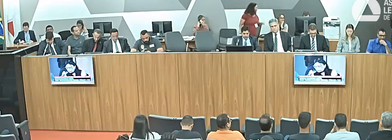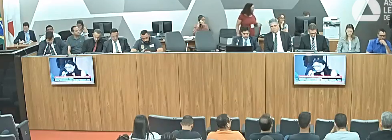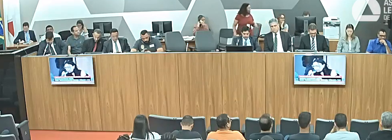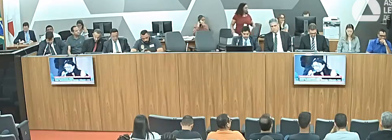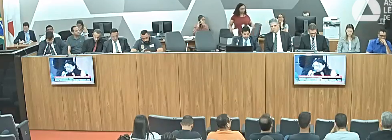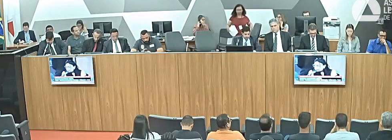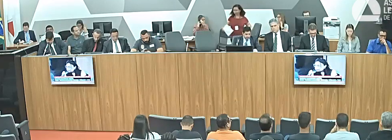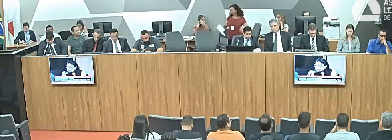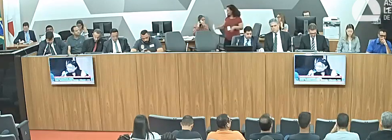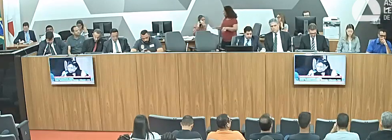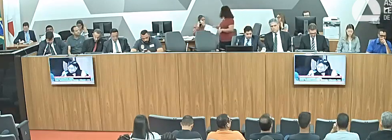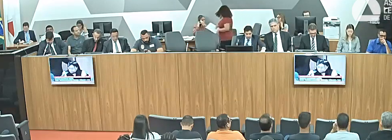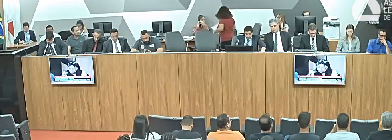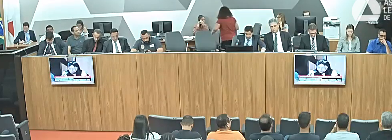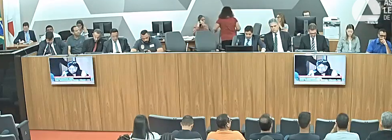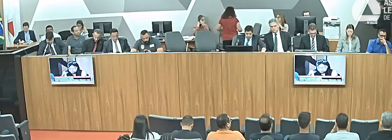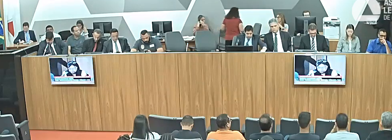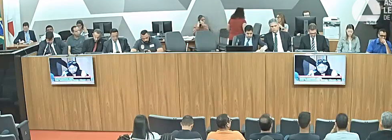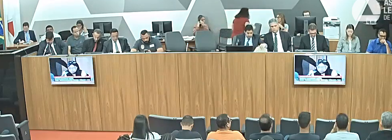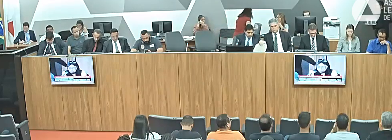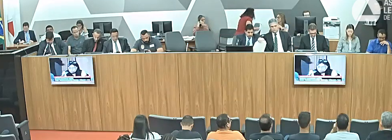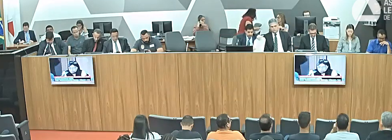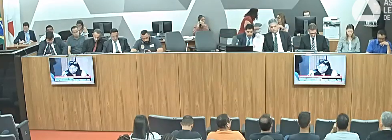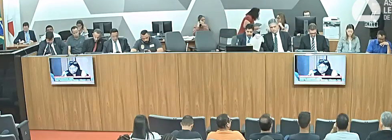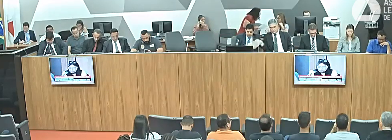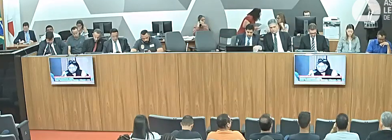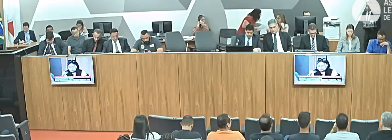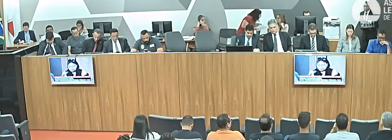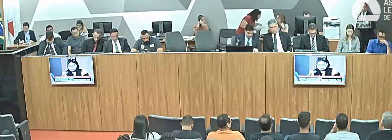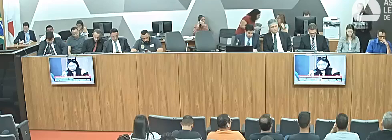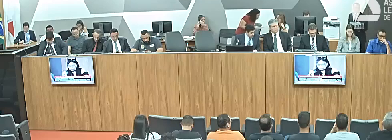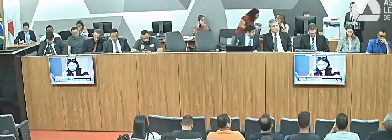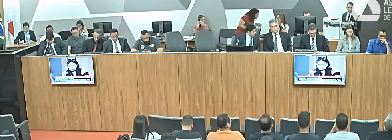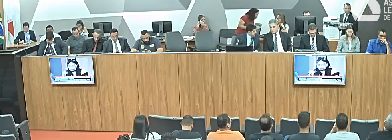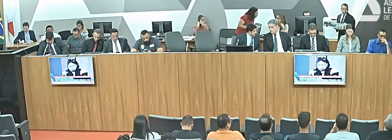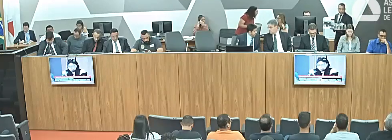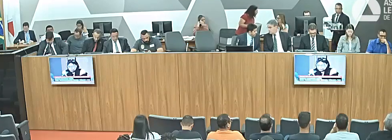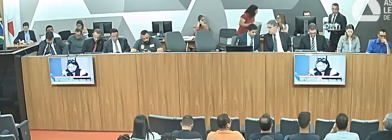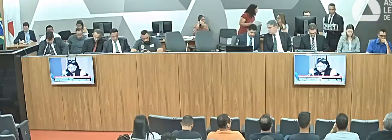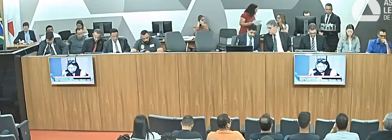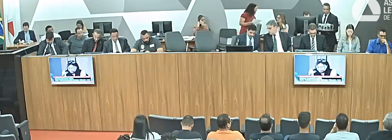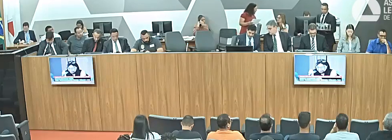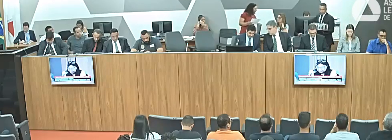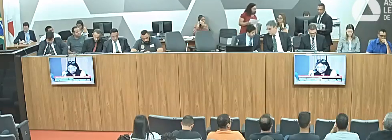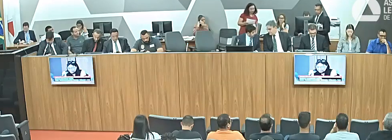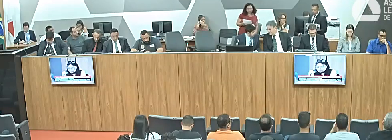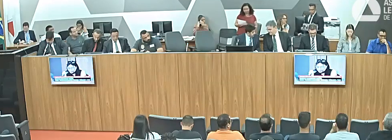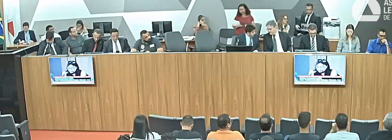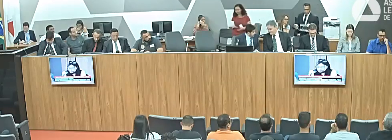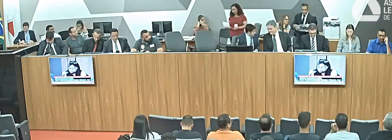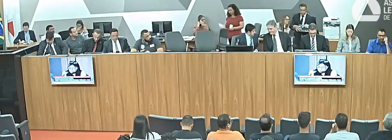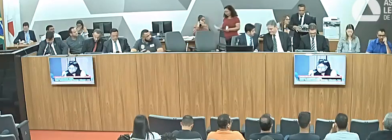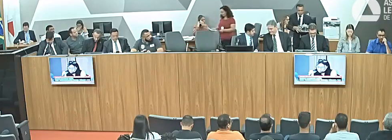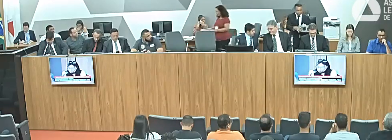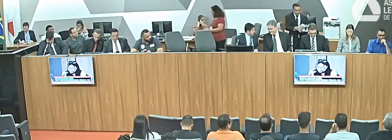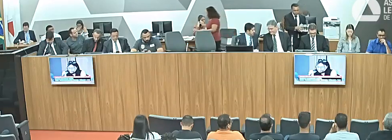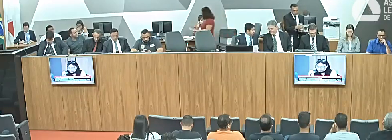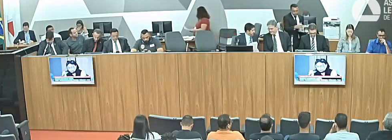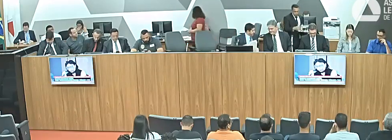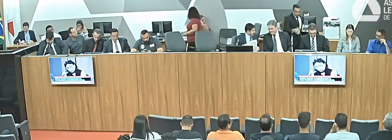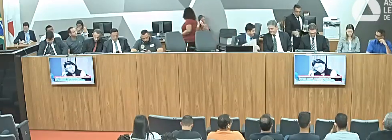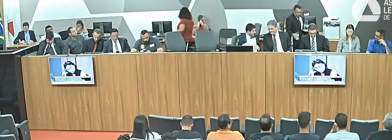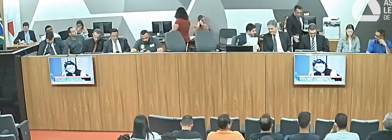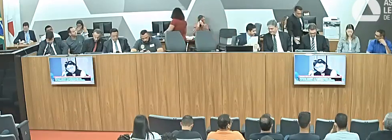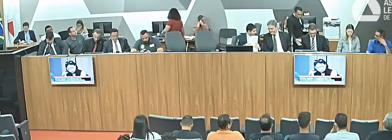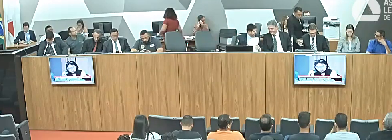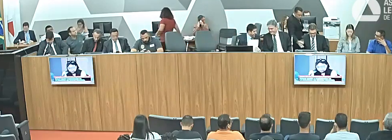geral dos servidores estaduais o trabalho realizado dentro sempre regional ele abarca questões complexas que